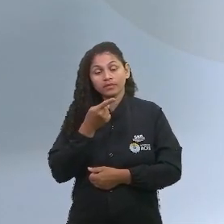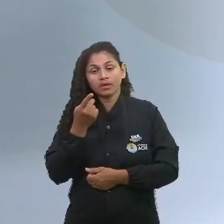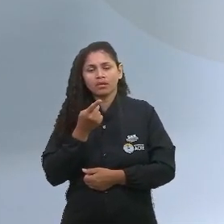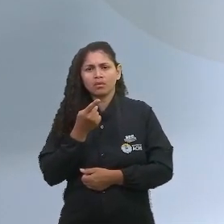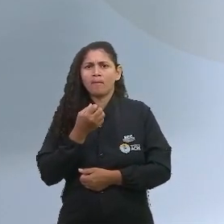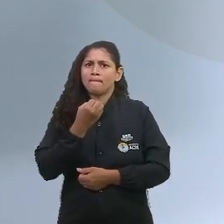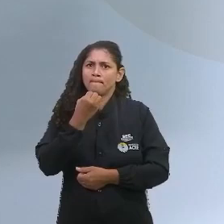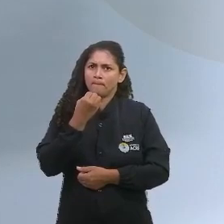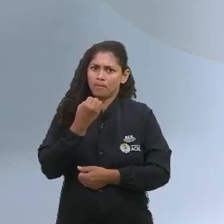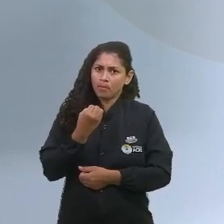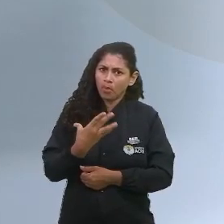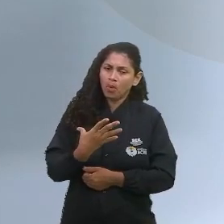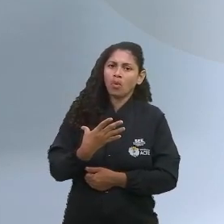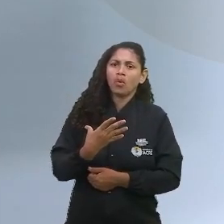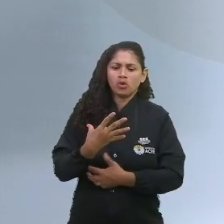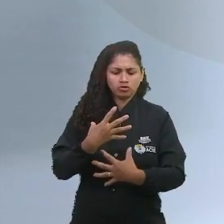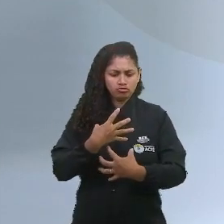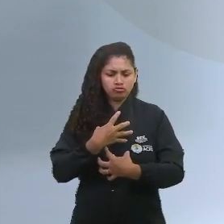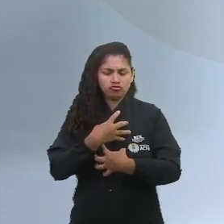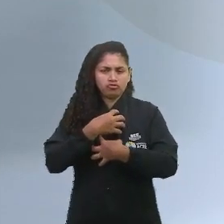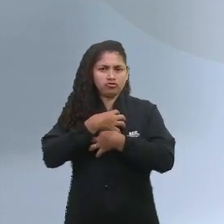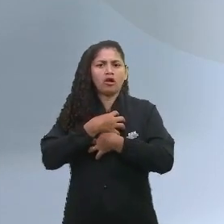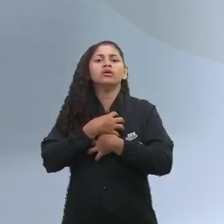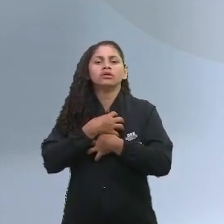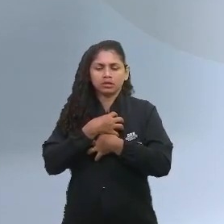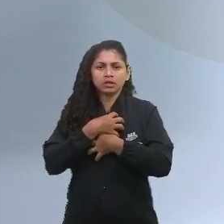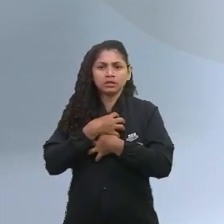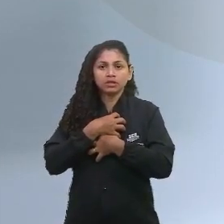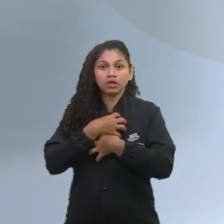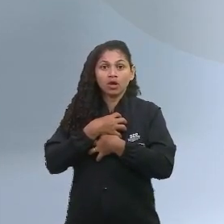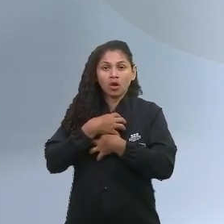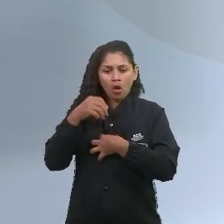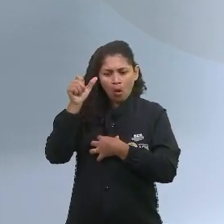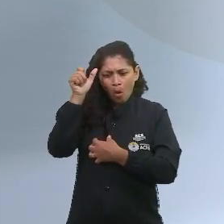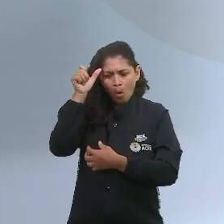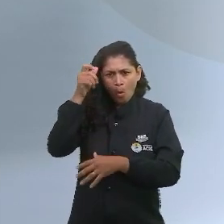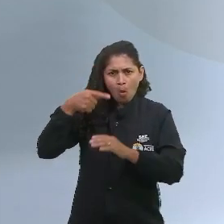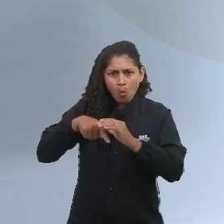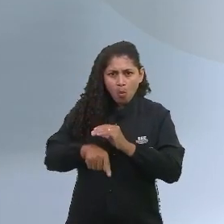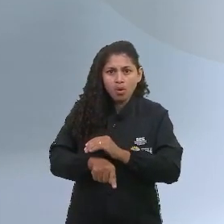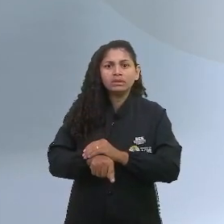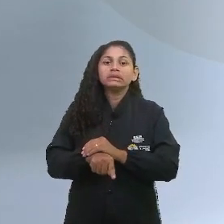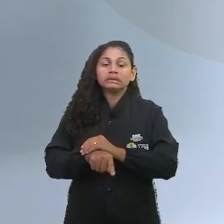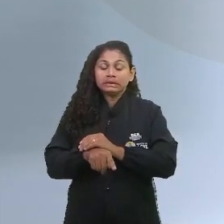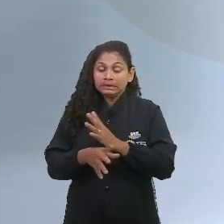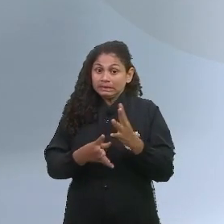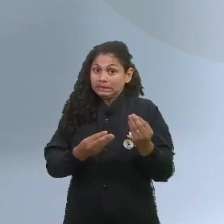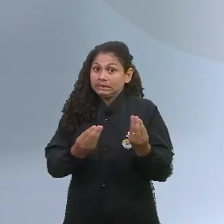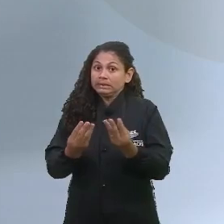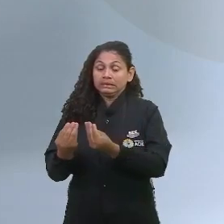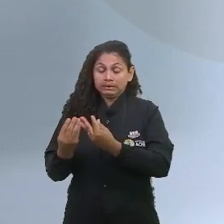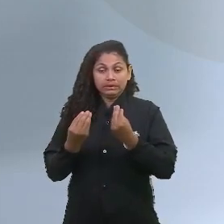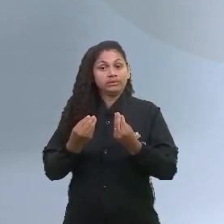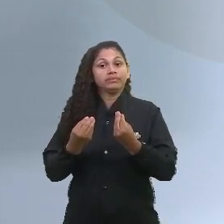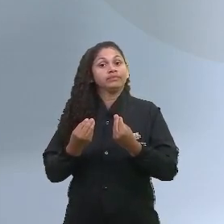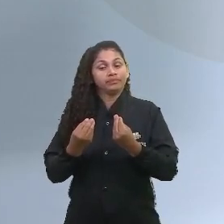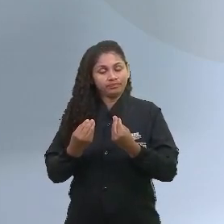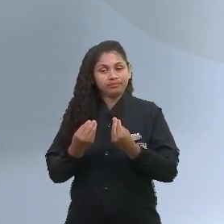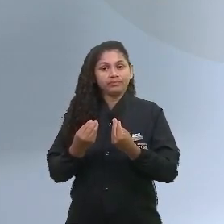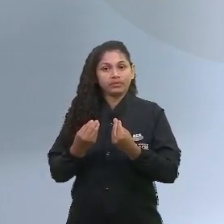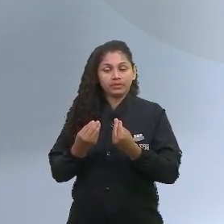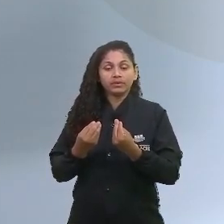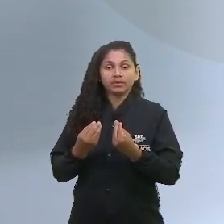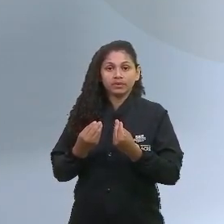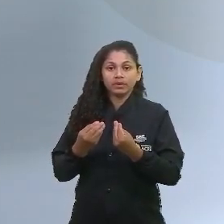inferno está cheio. E isso se aplica a este caso da não maleficência. Nós